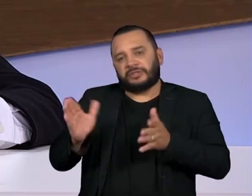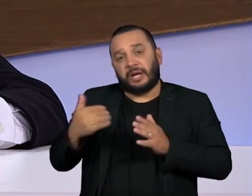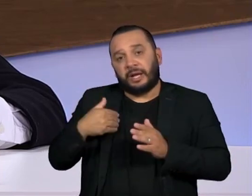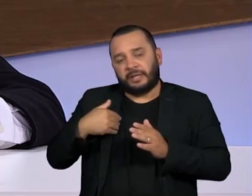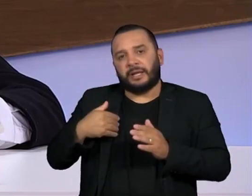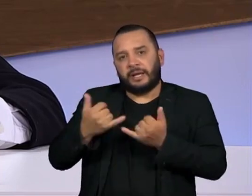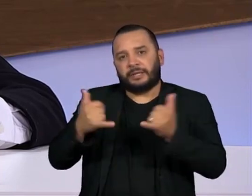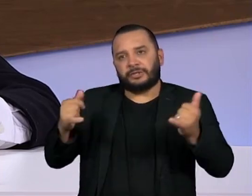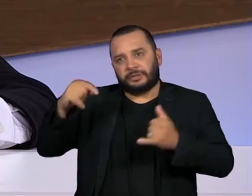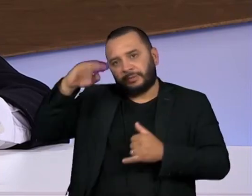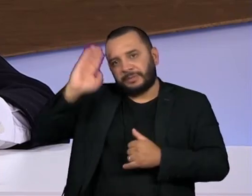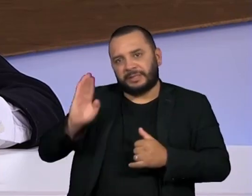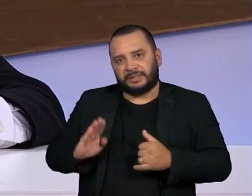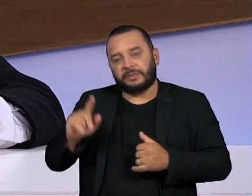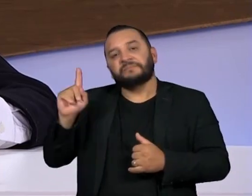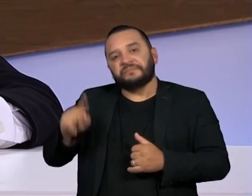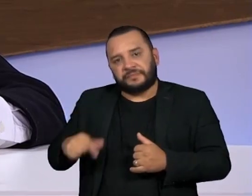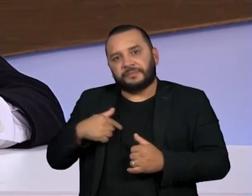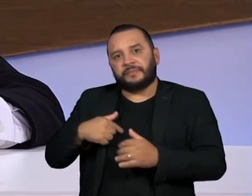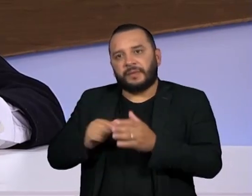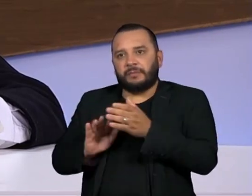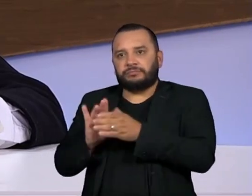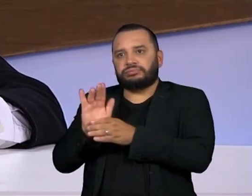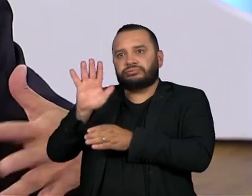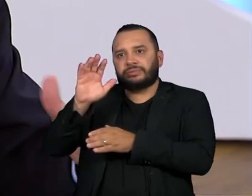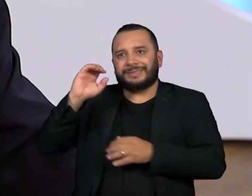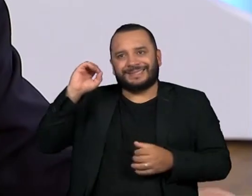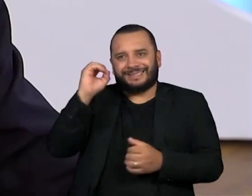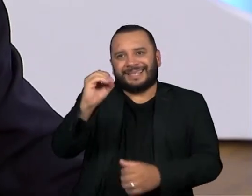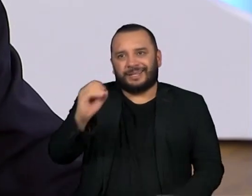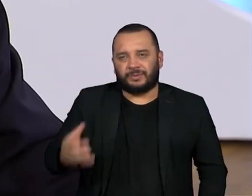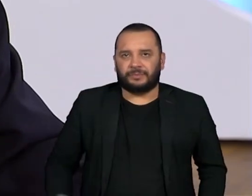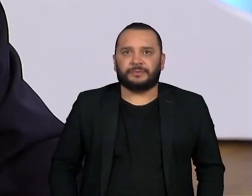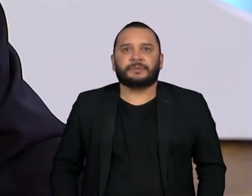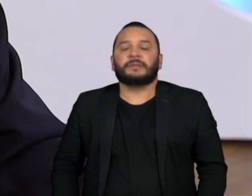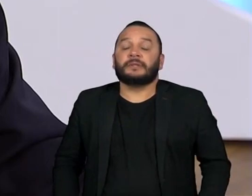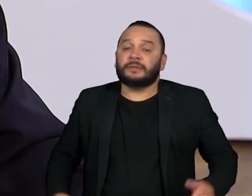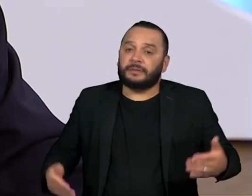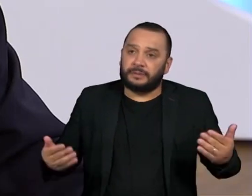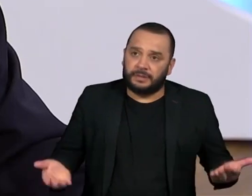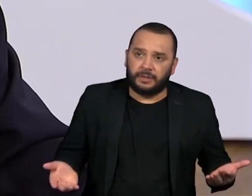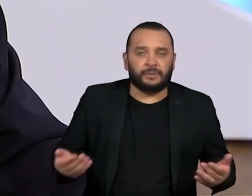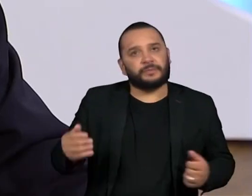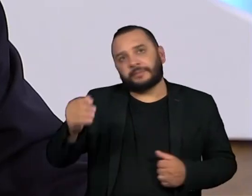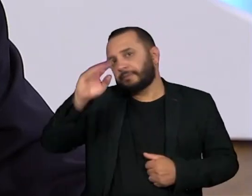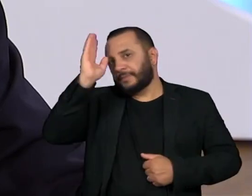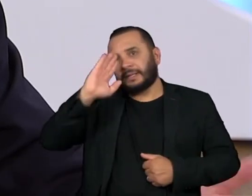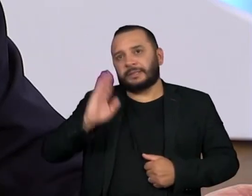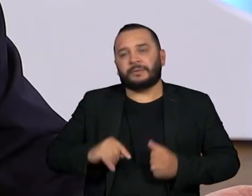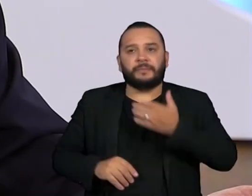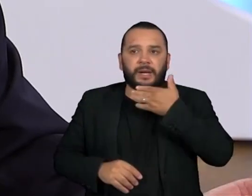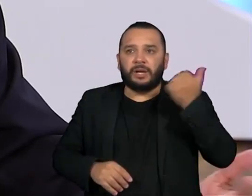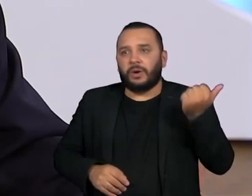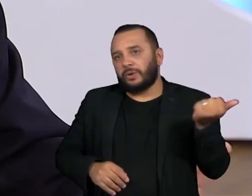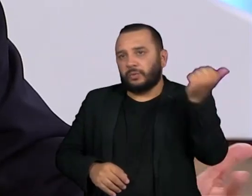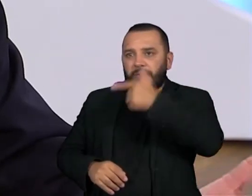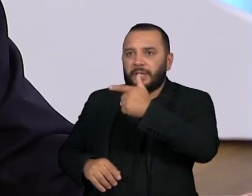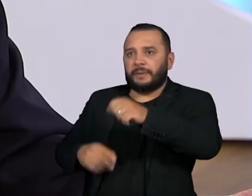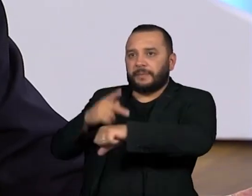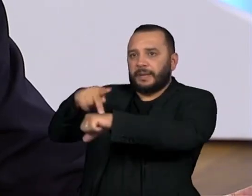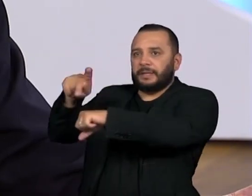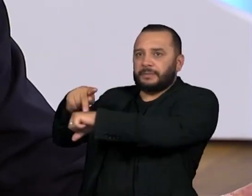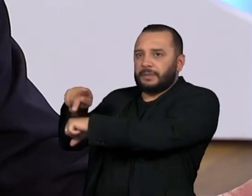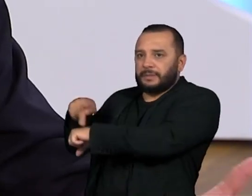né? Então, isso já muda completamente o quadro brasileiro em relação ao resto do planeta. Por isso que todo mundo que